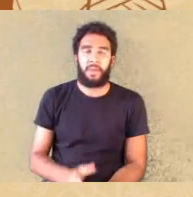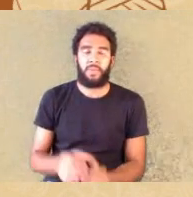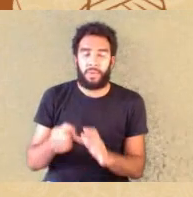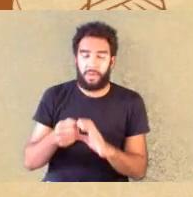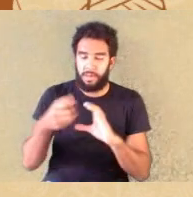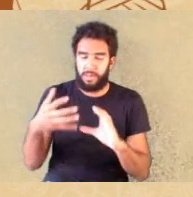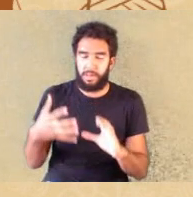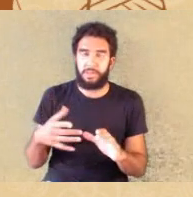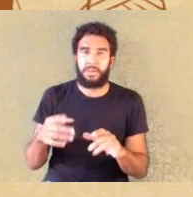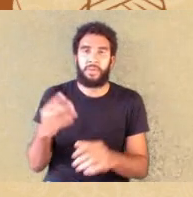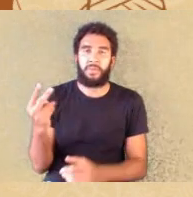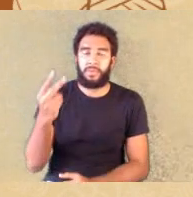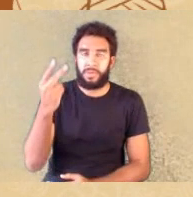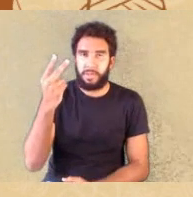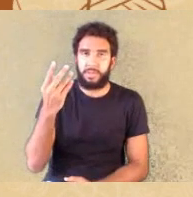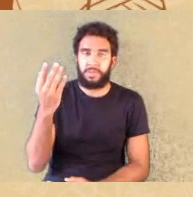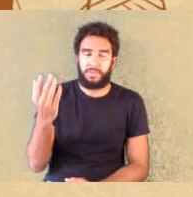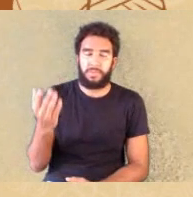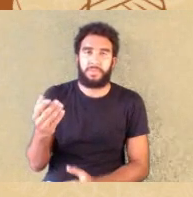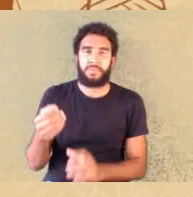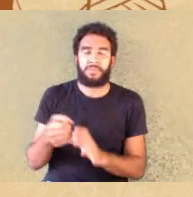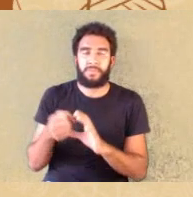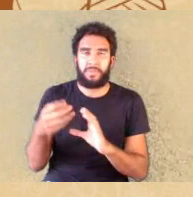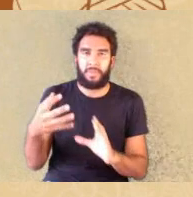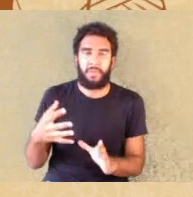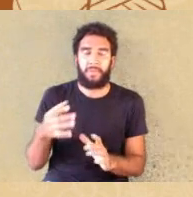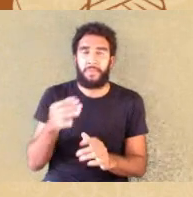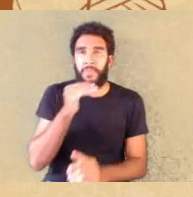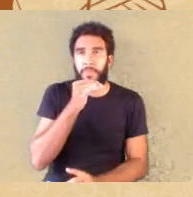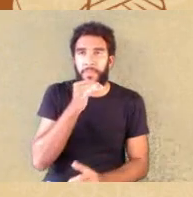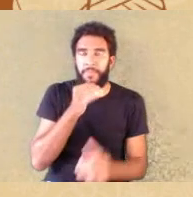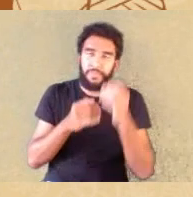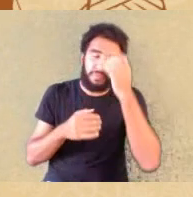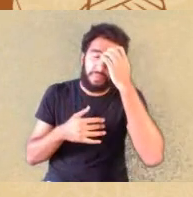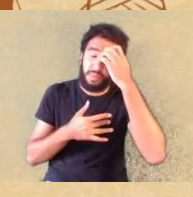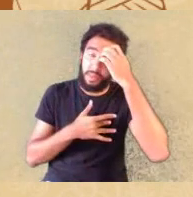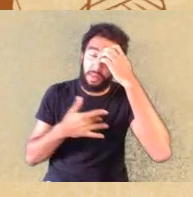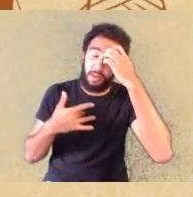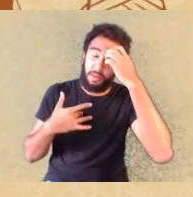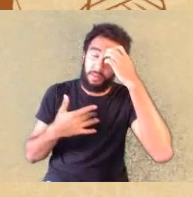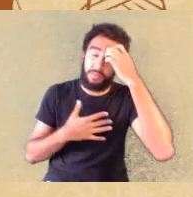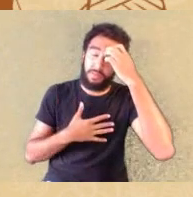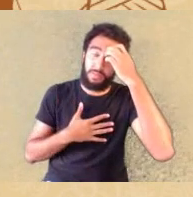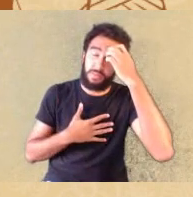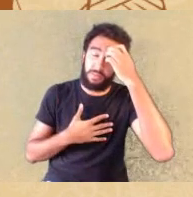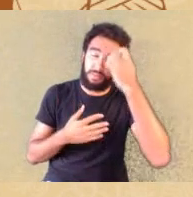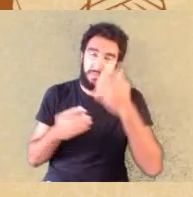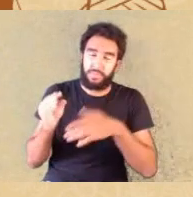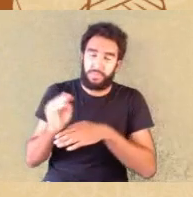uma questão de saúde que está envolvida, de não cuidado com o outro.